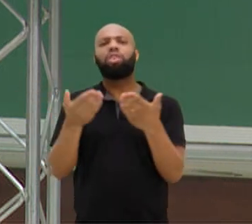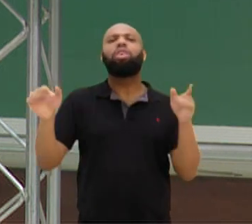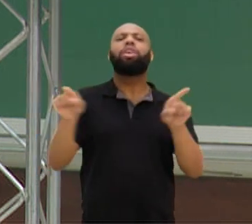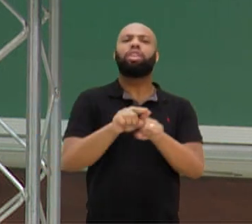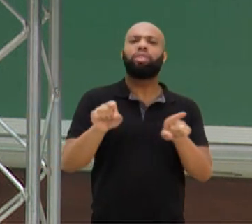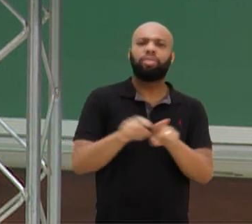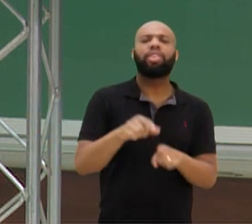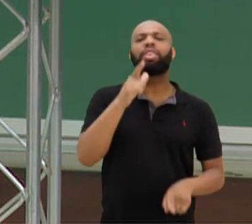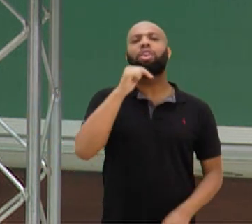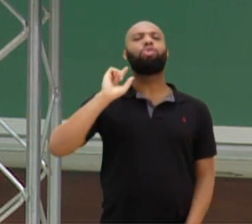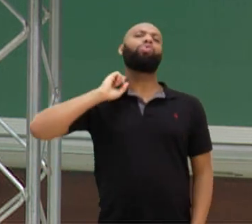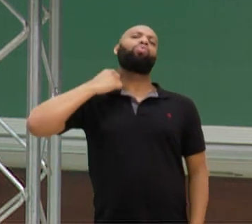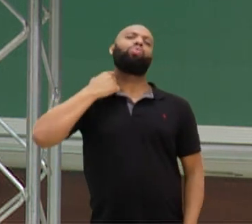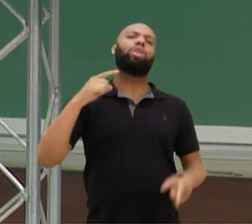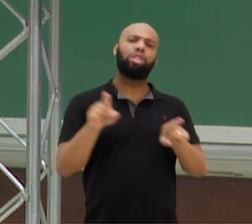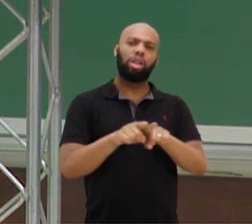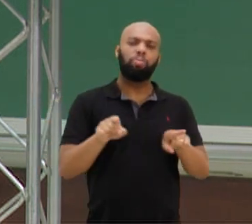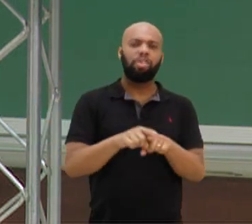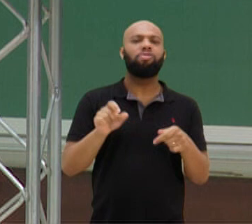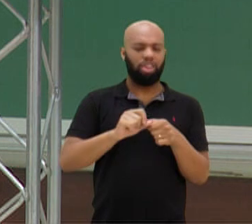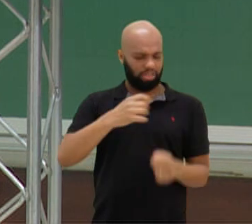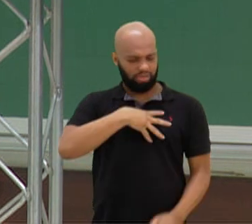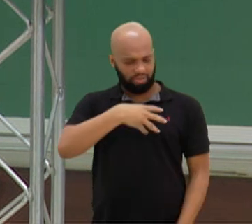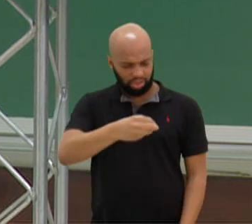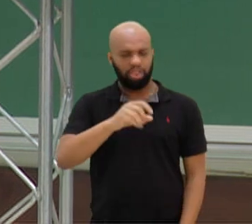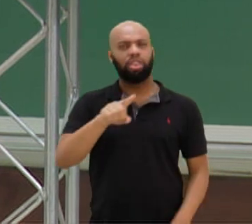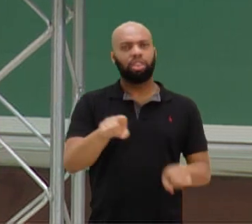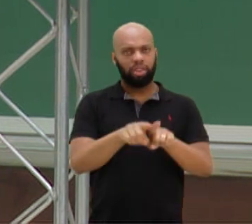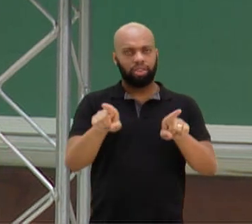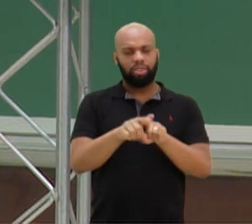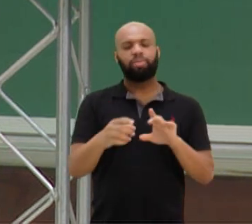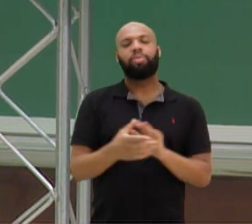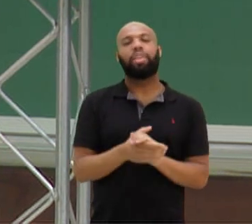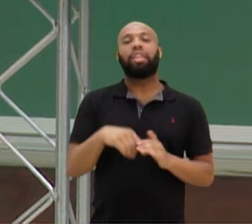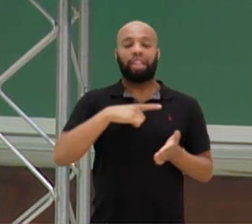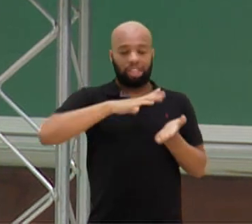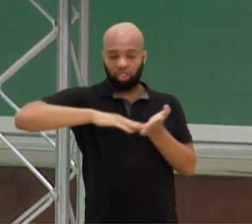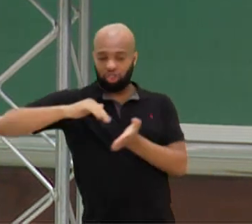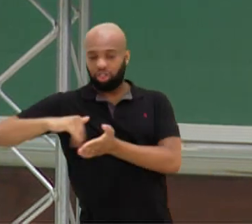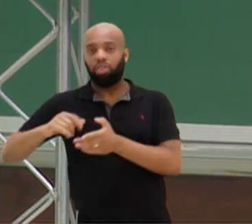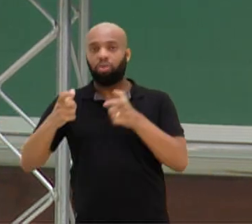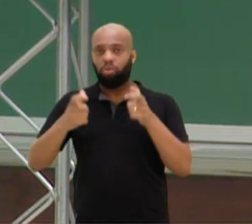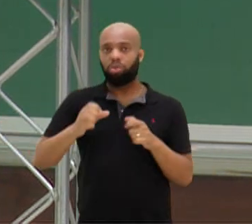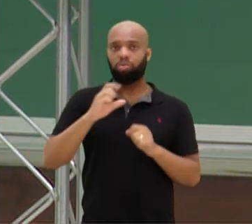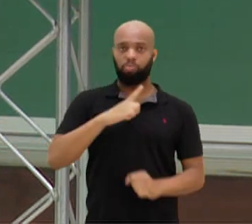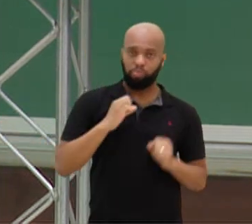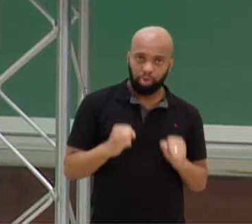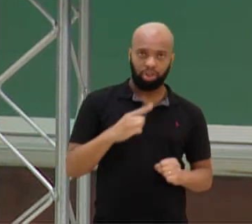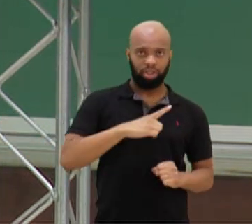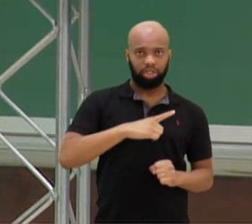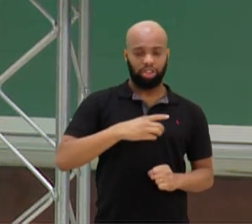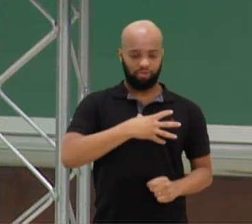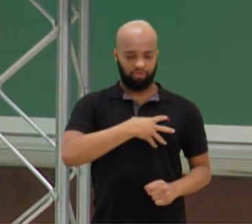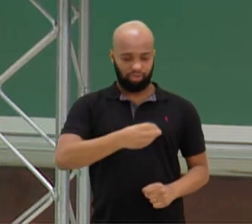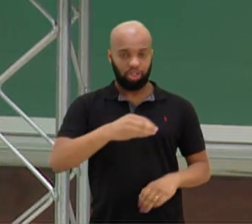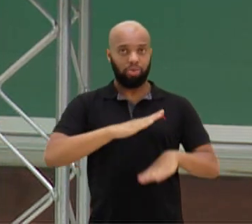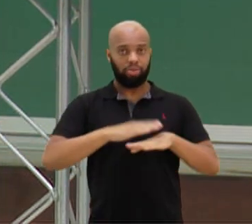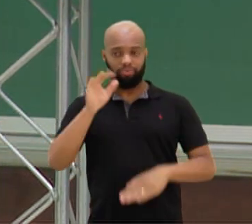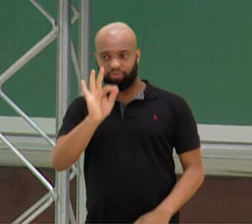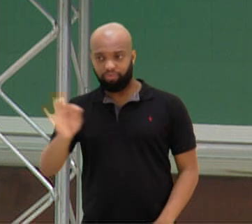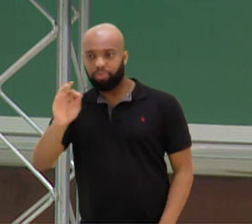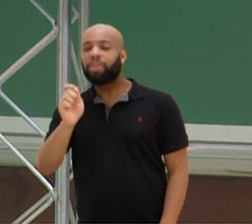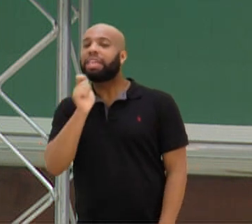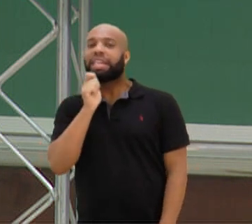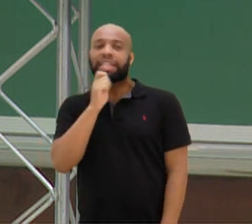está servindo para a reprodução. Tá? Então, água parada é o foco, a gente tem que eliminar esses focos. Então, isso é importante, a gente ainda não tem vacina para